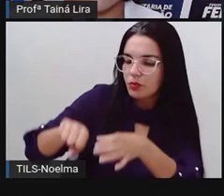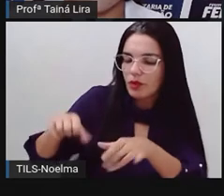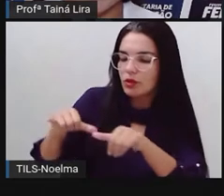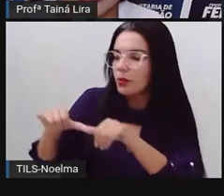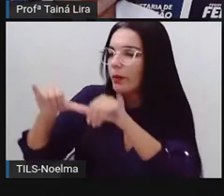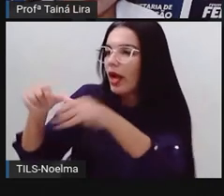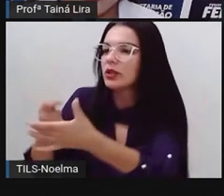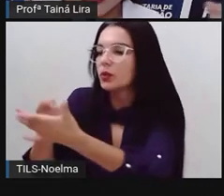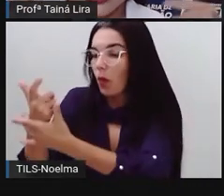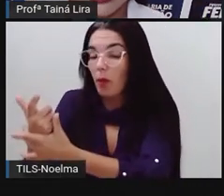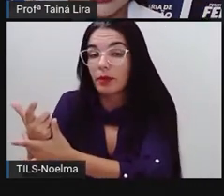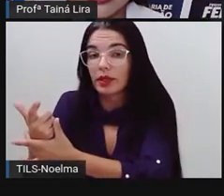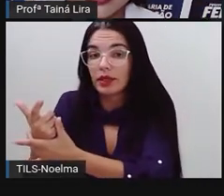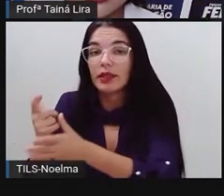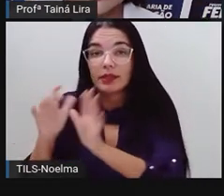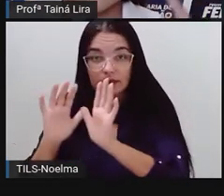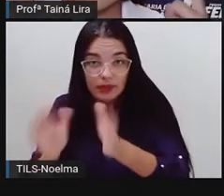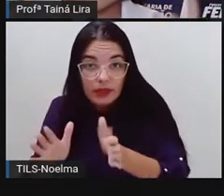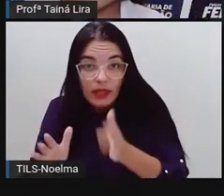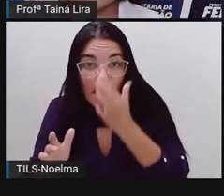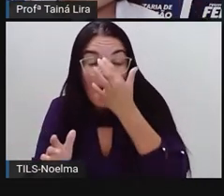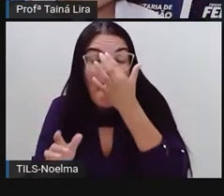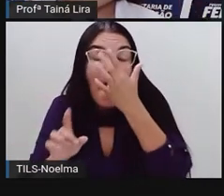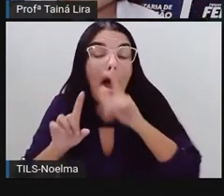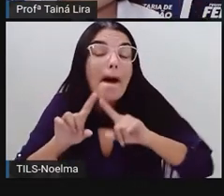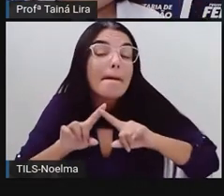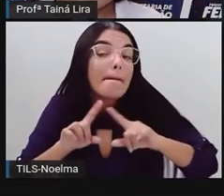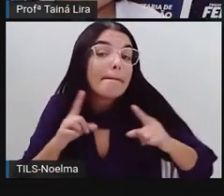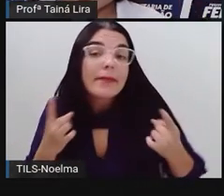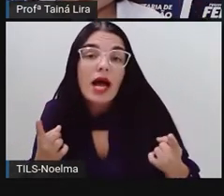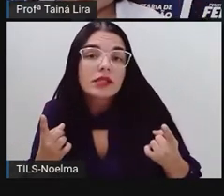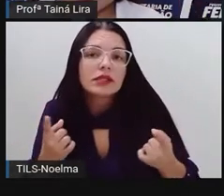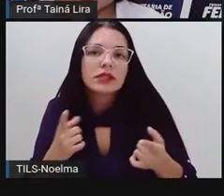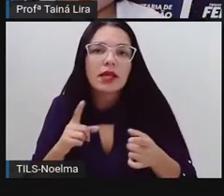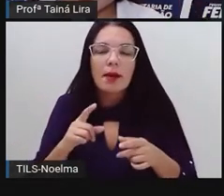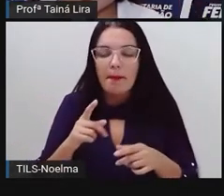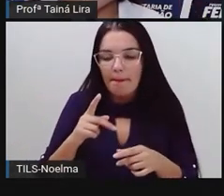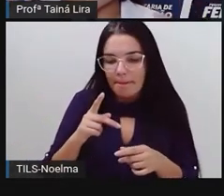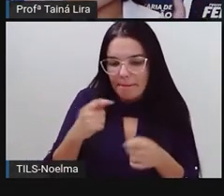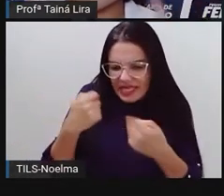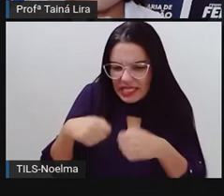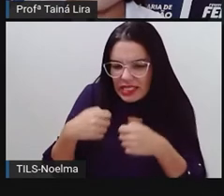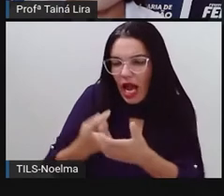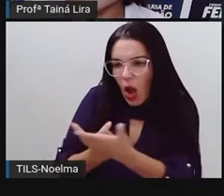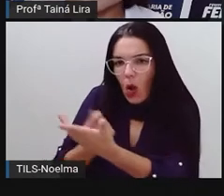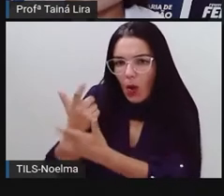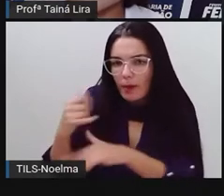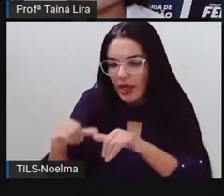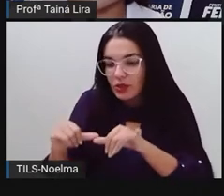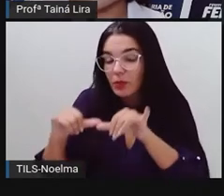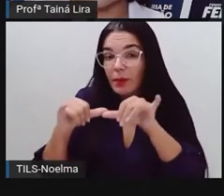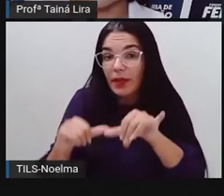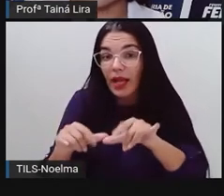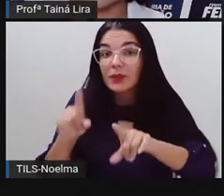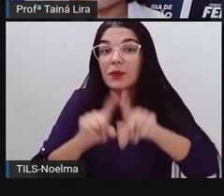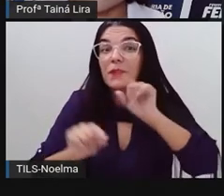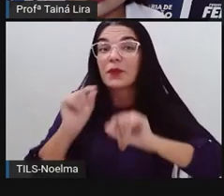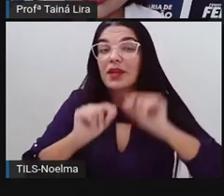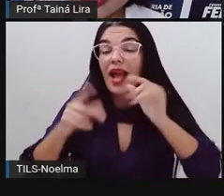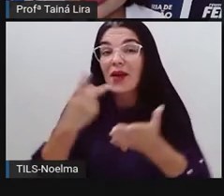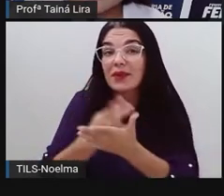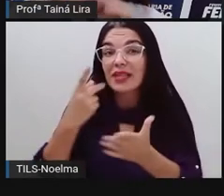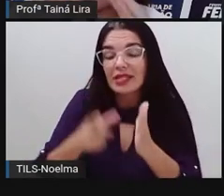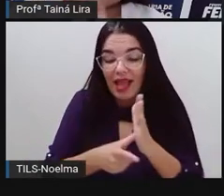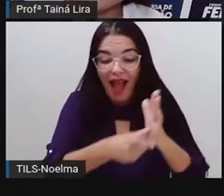de tomate não é verdade só aqui para gente pegar esse produto lá no supermercado a gente precisa lembrar que esse produto